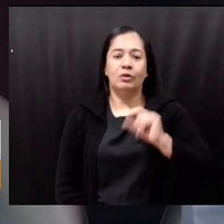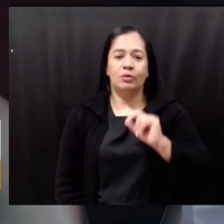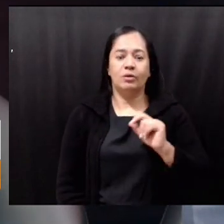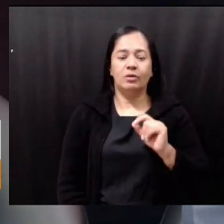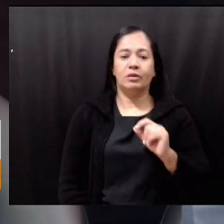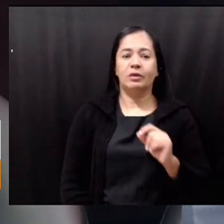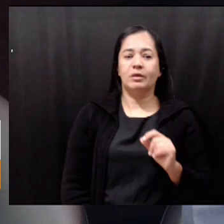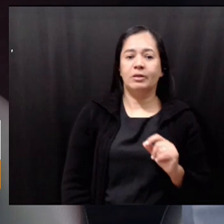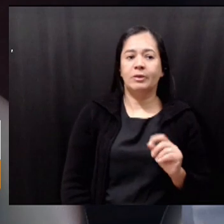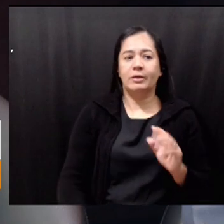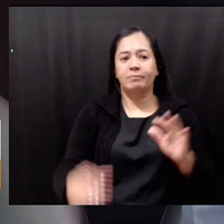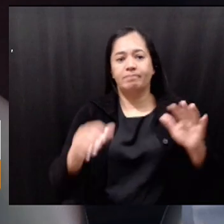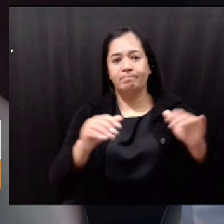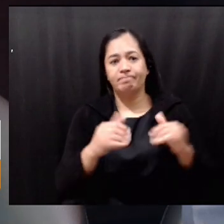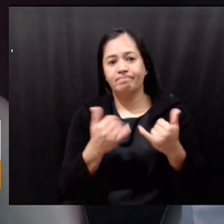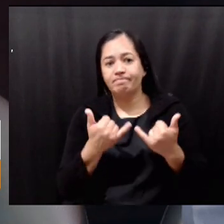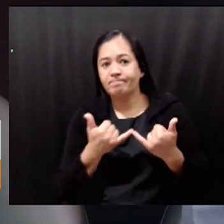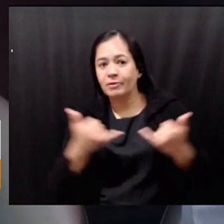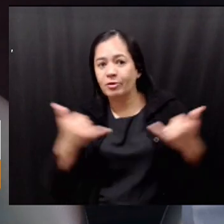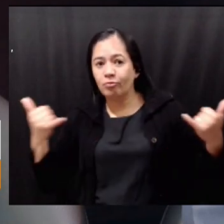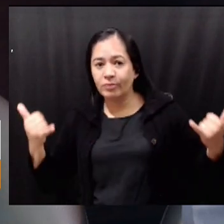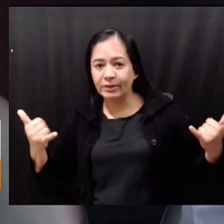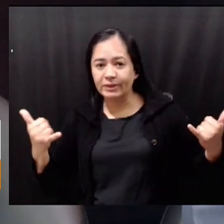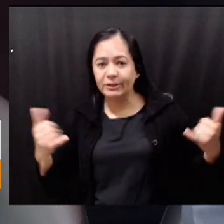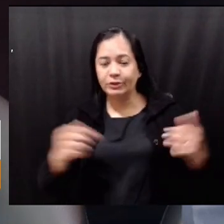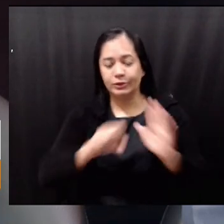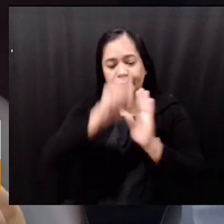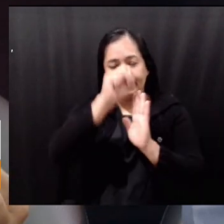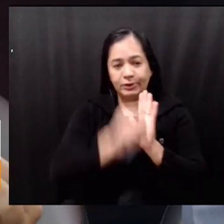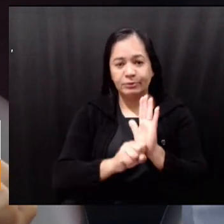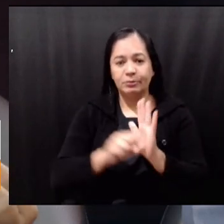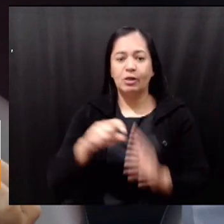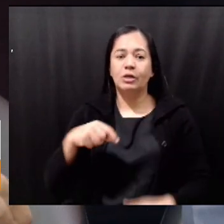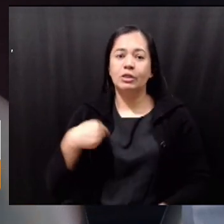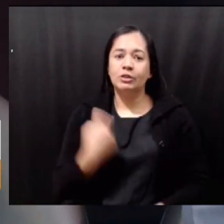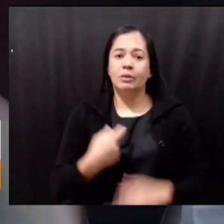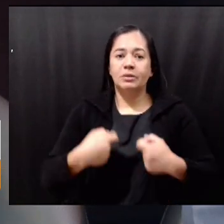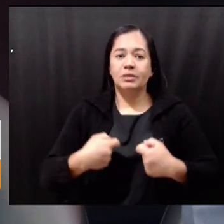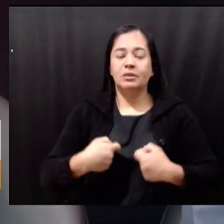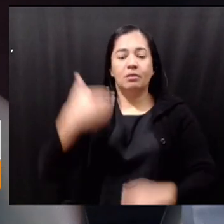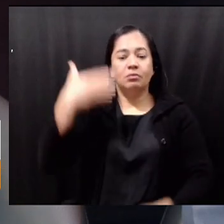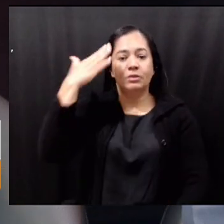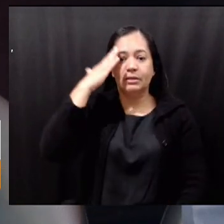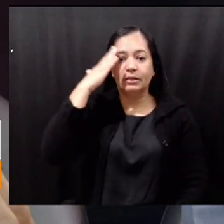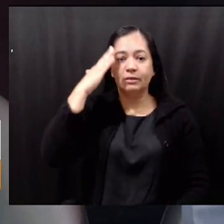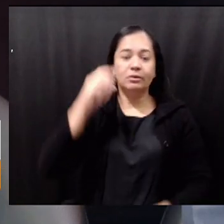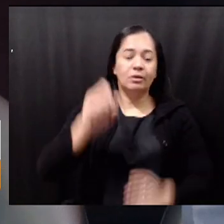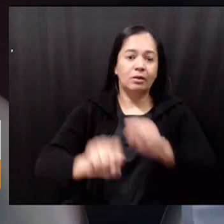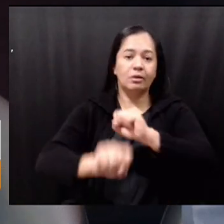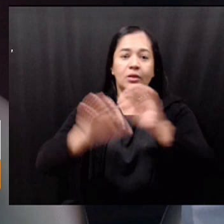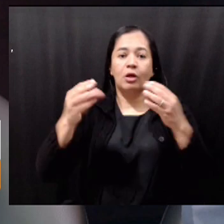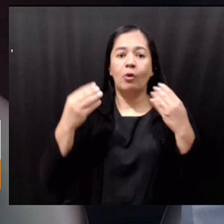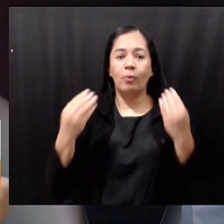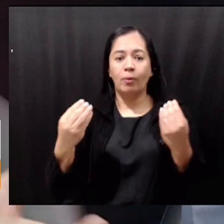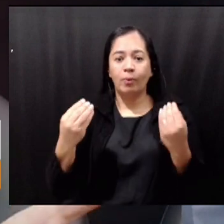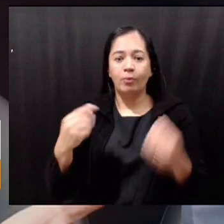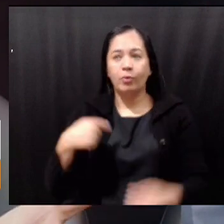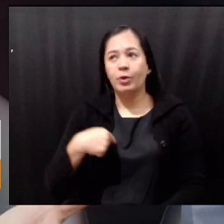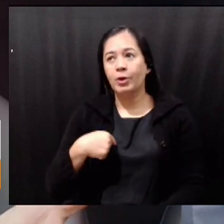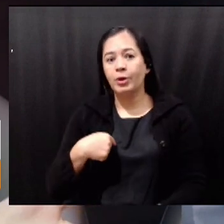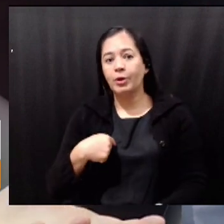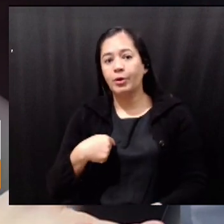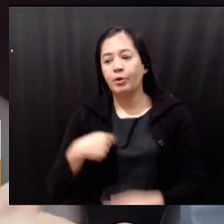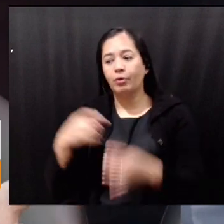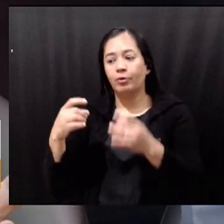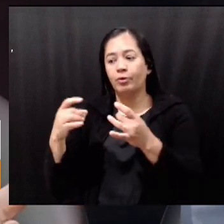precisa lidar com tudo isso, para poder entender, né, até que ponto eu deixo ou não um sujeito participar